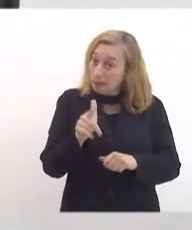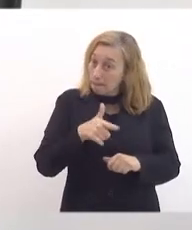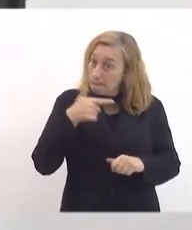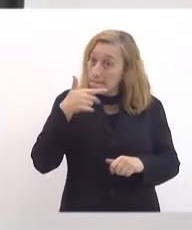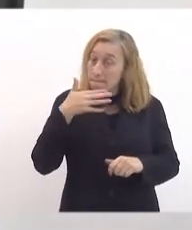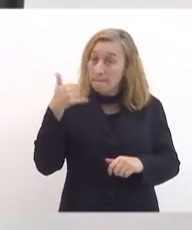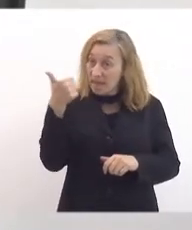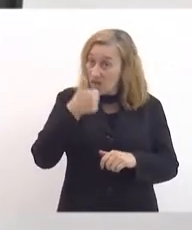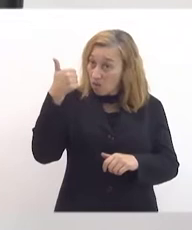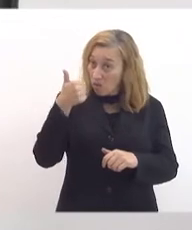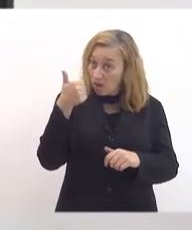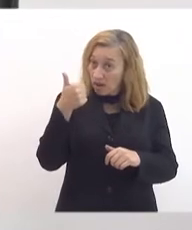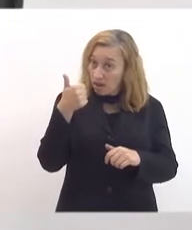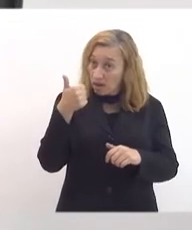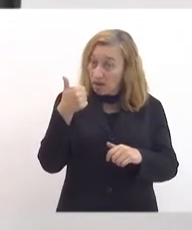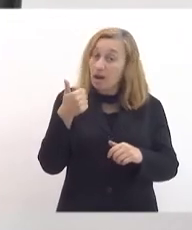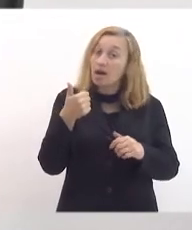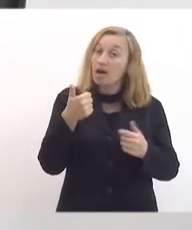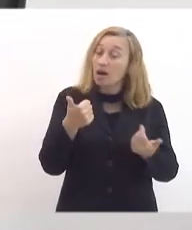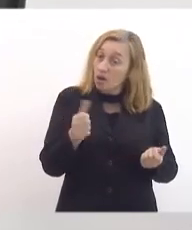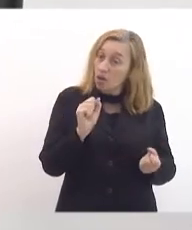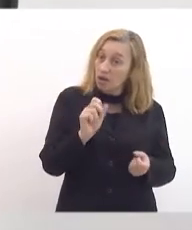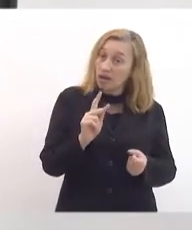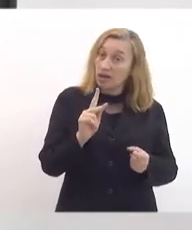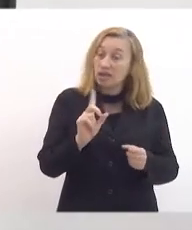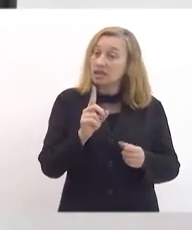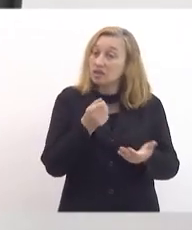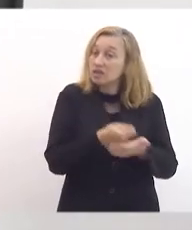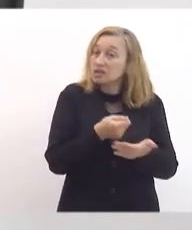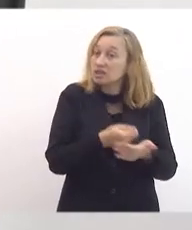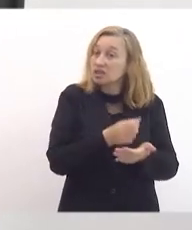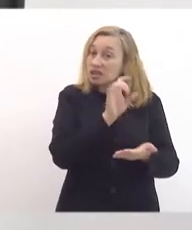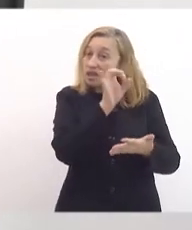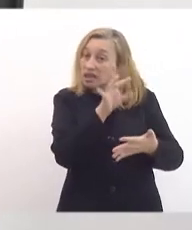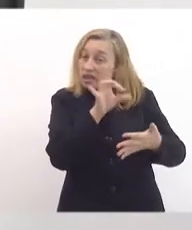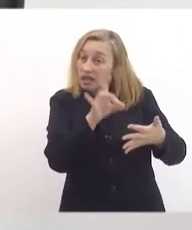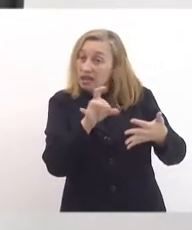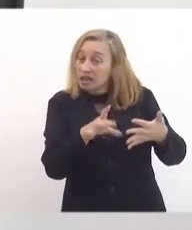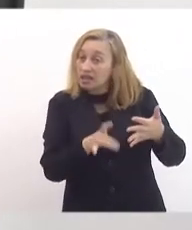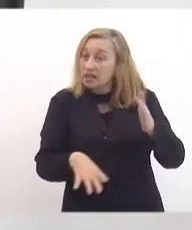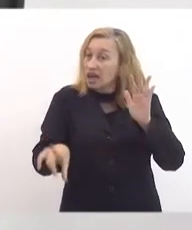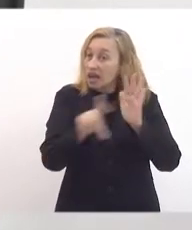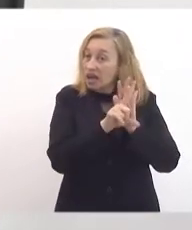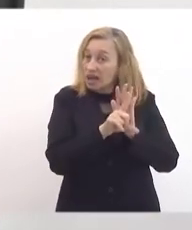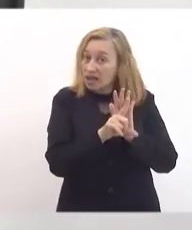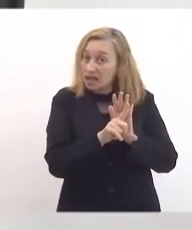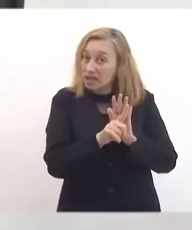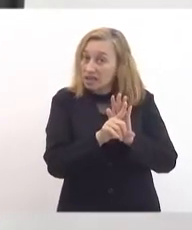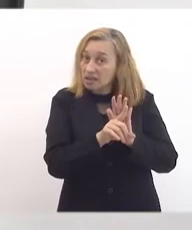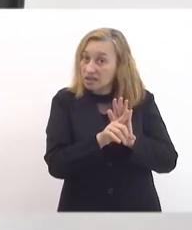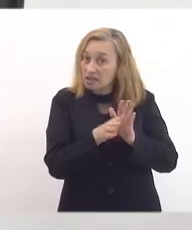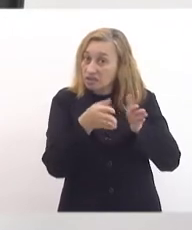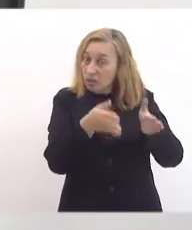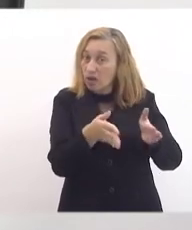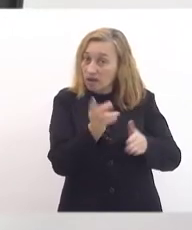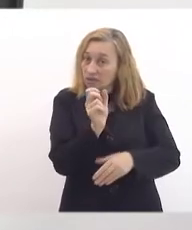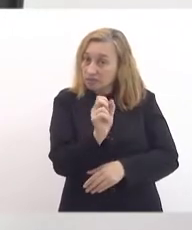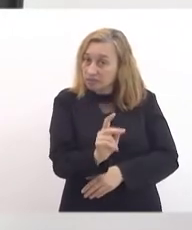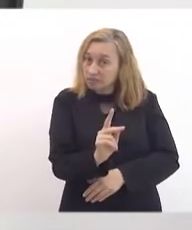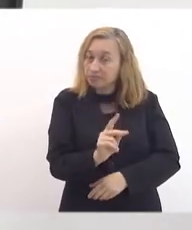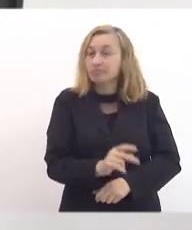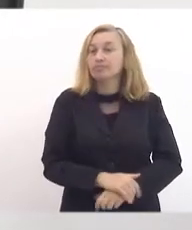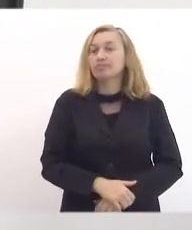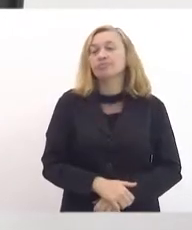melhora 8445 e não fazer exigência em cada lei específica bom